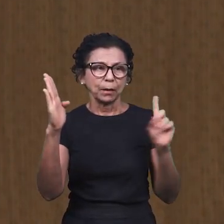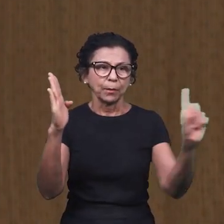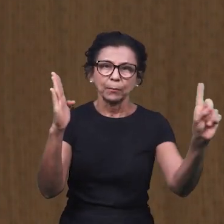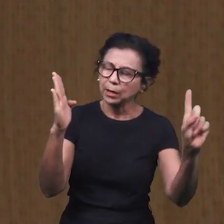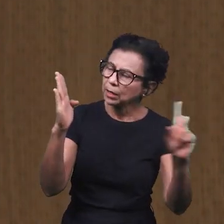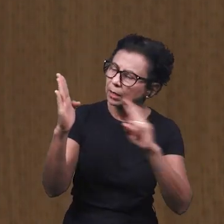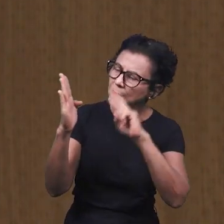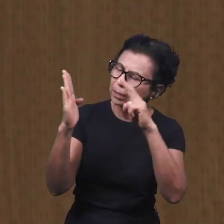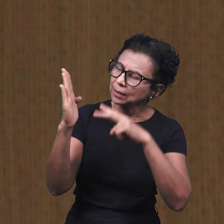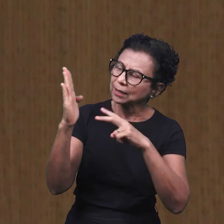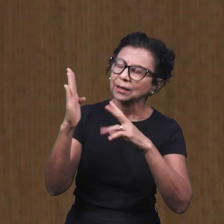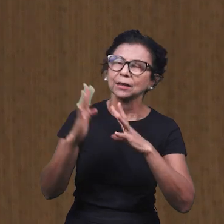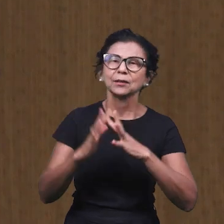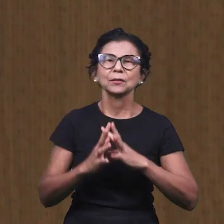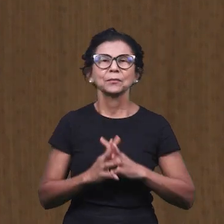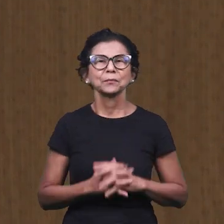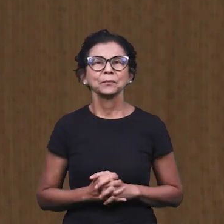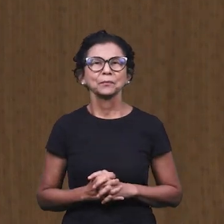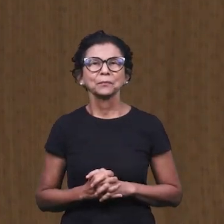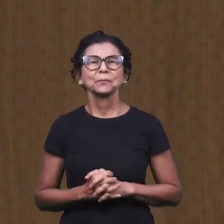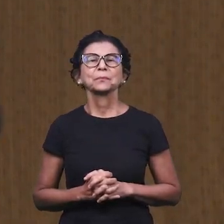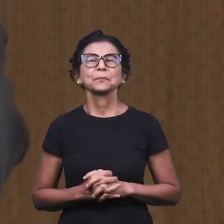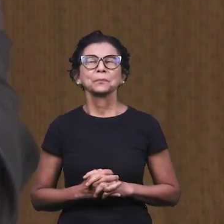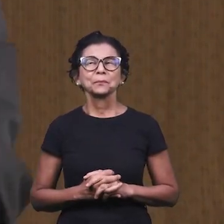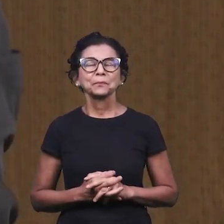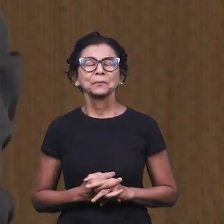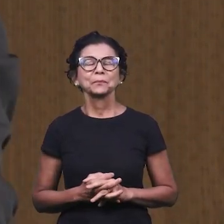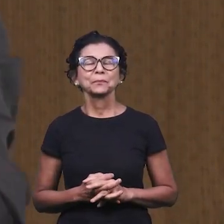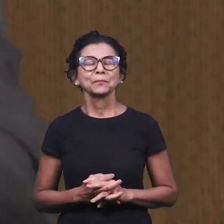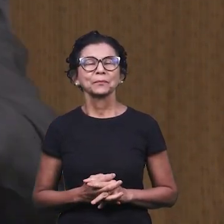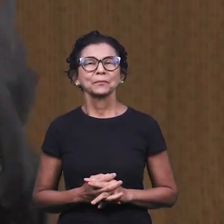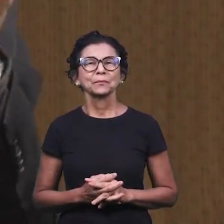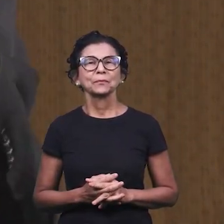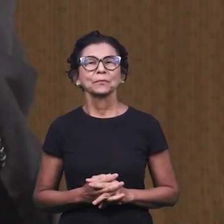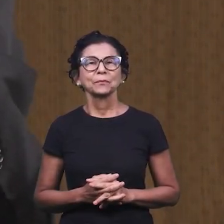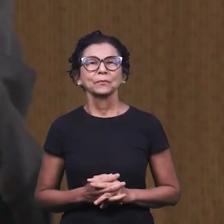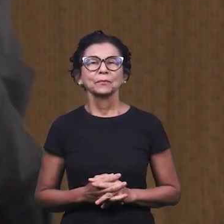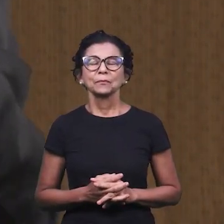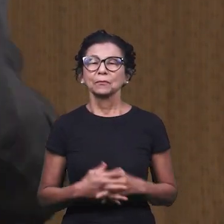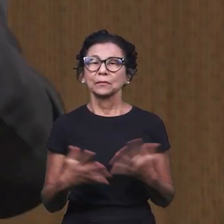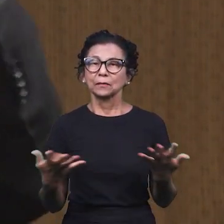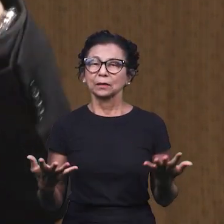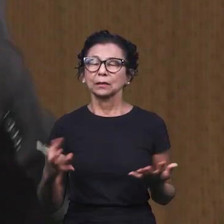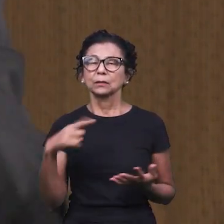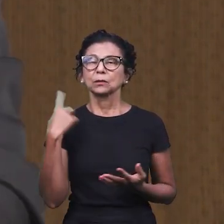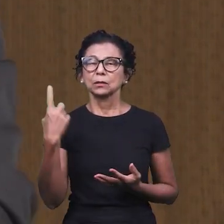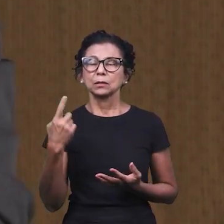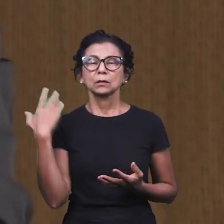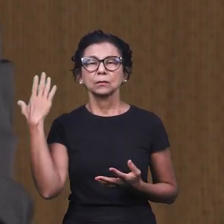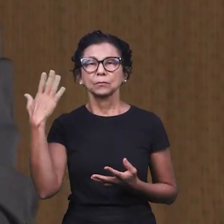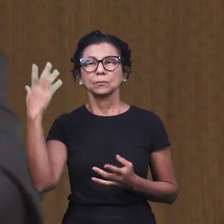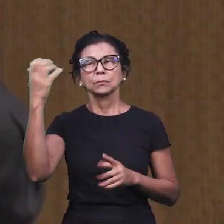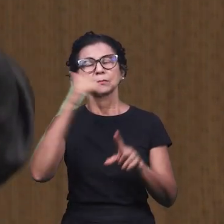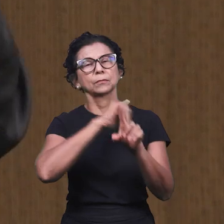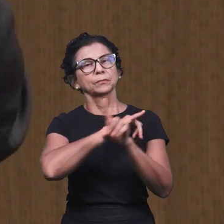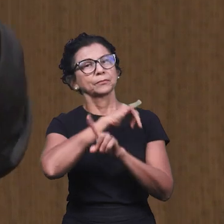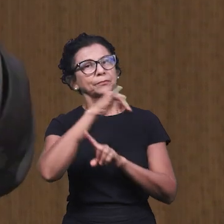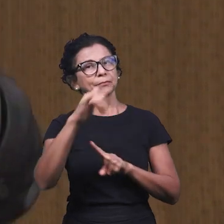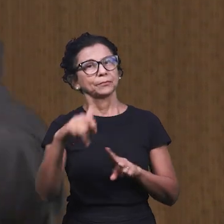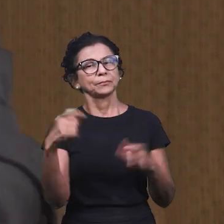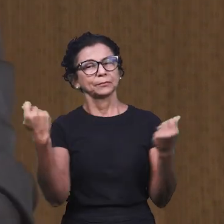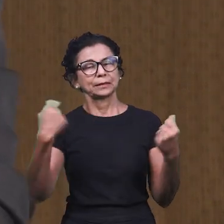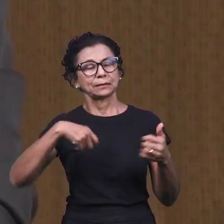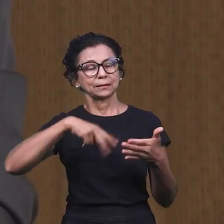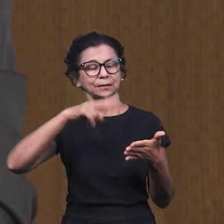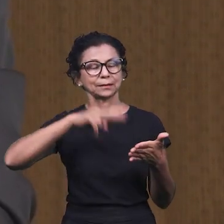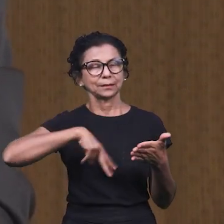eletromagnética, ela entra na antena, precisa de antena, entra ali no receptor e aparece lá na igreja